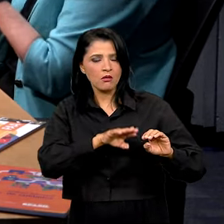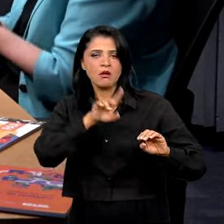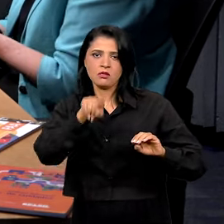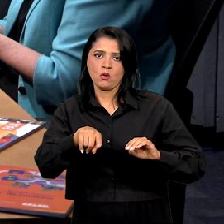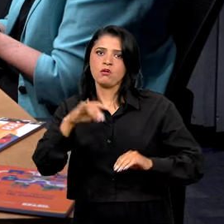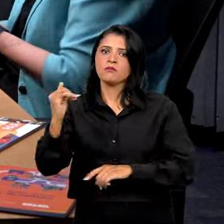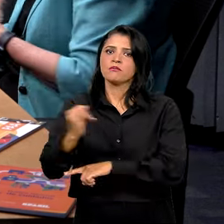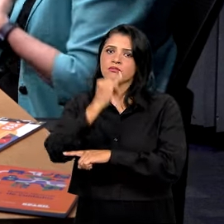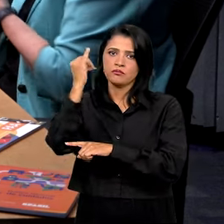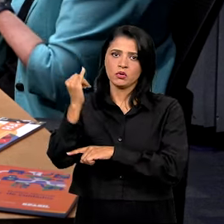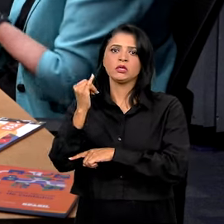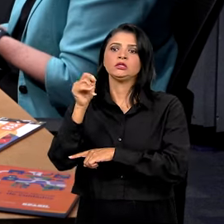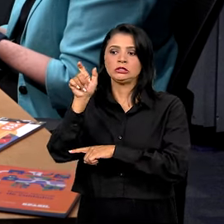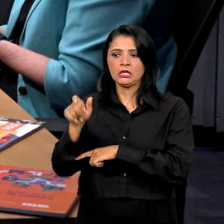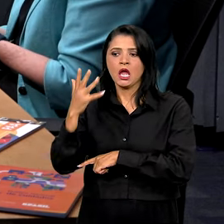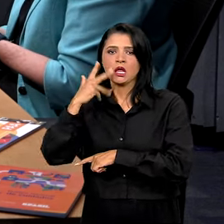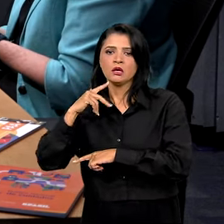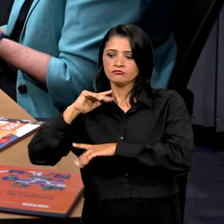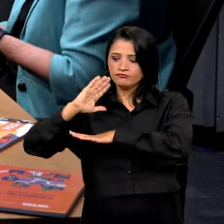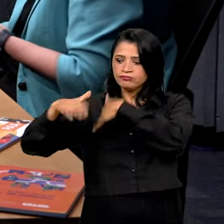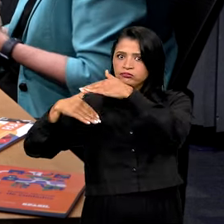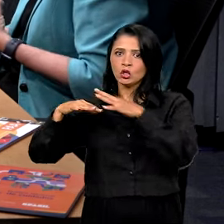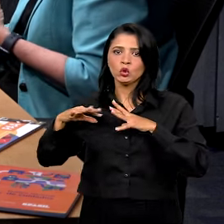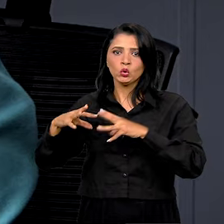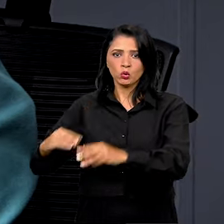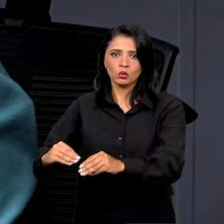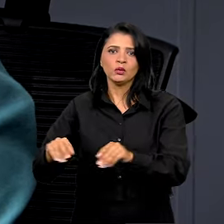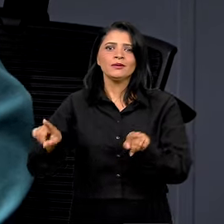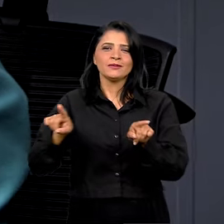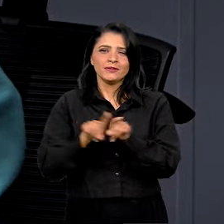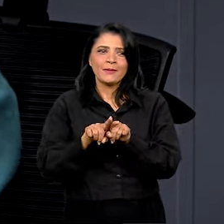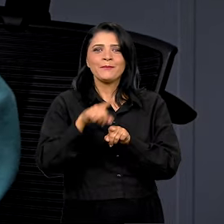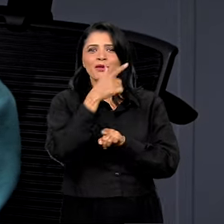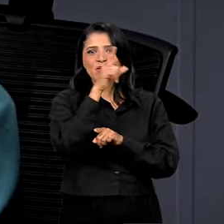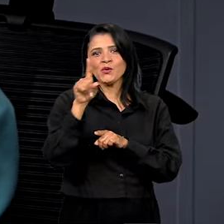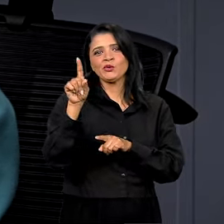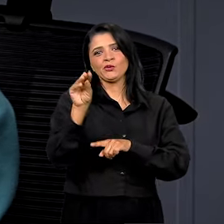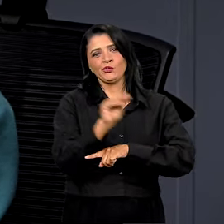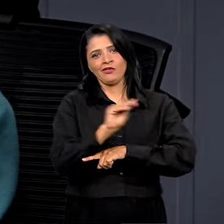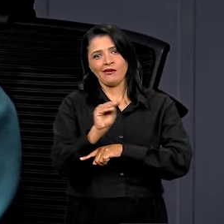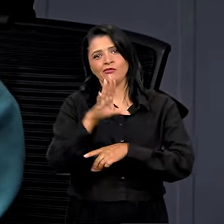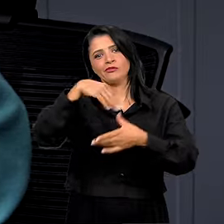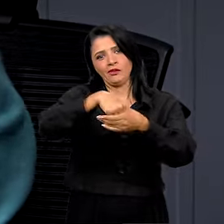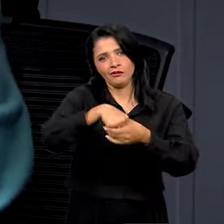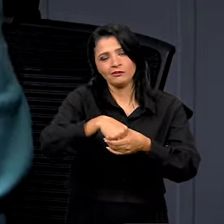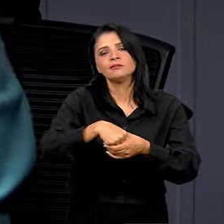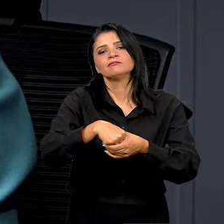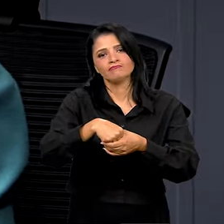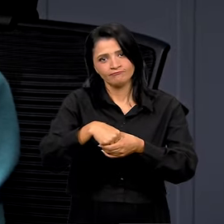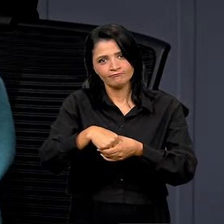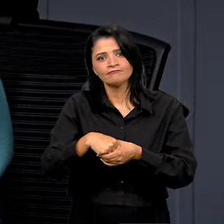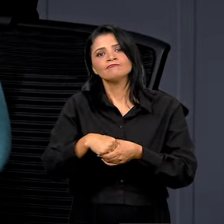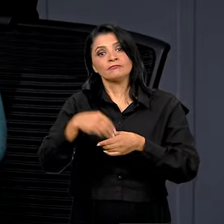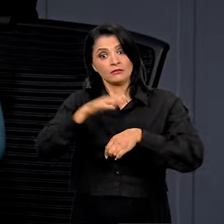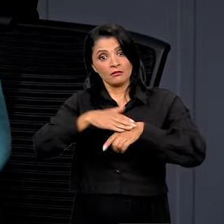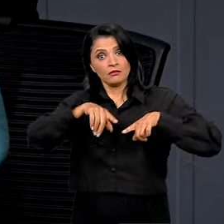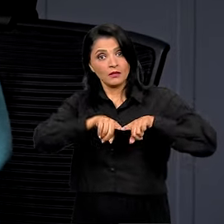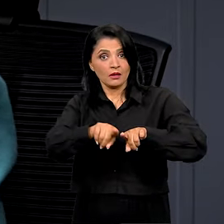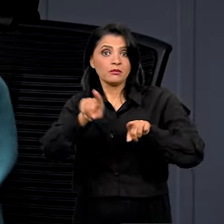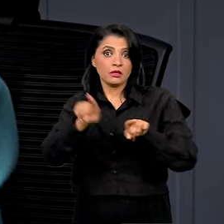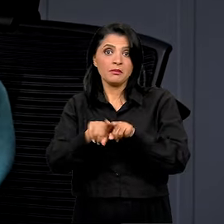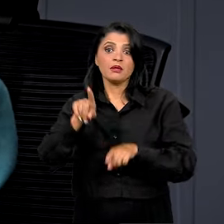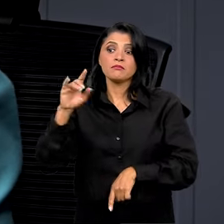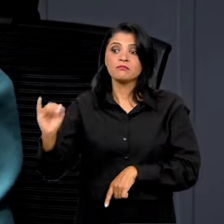elemento fundamental do desenvolvimento integral da criança mas ela também tem um aspecto muito grande de cuidados ao mesmo tempo ela é